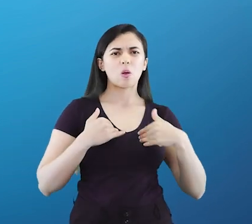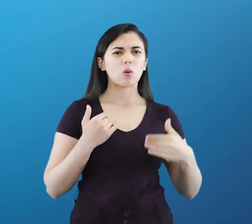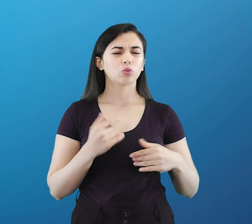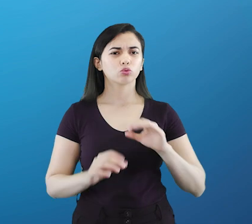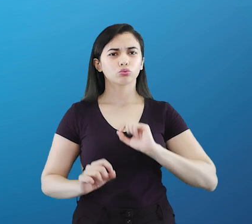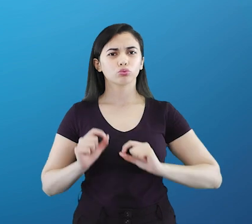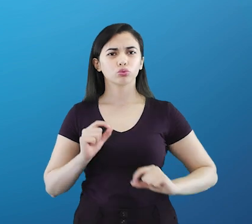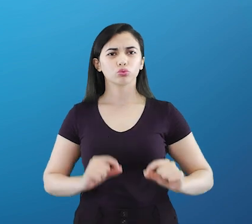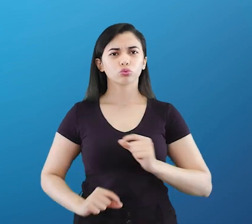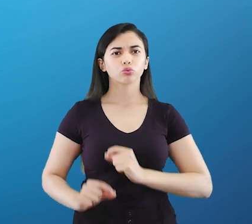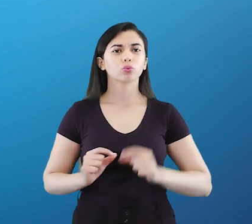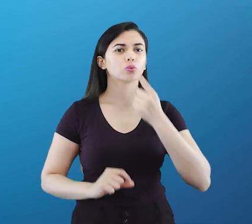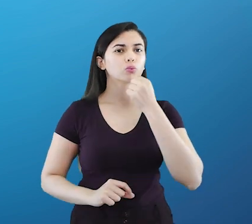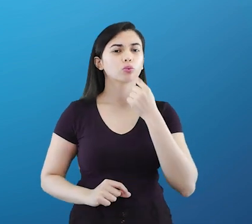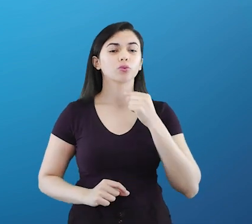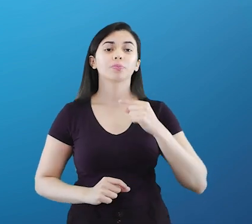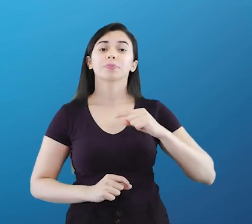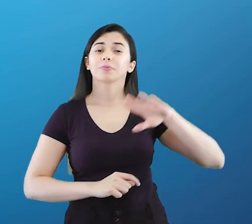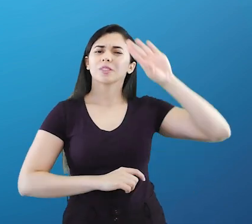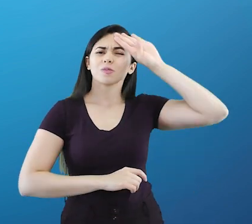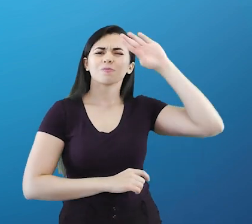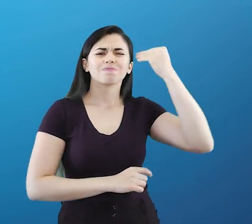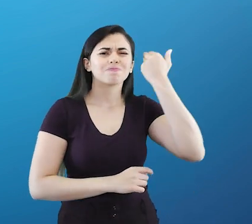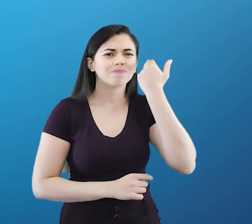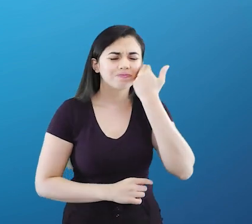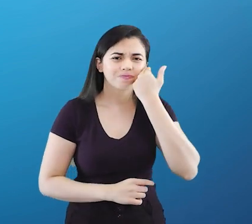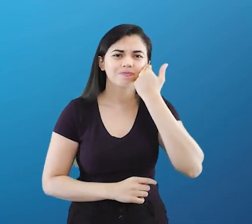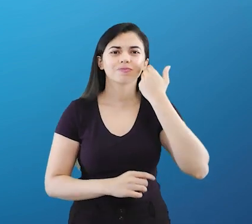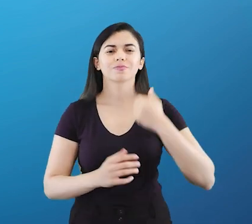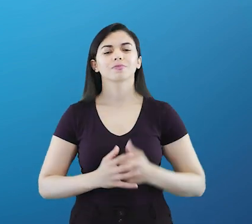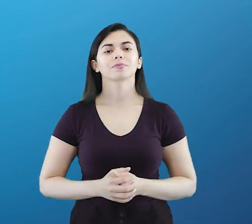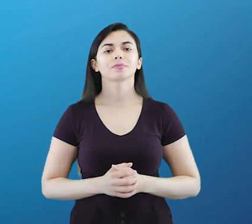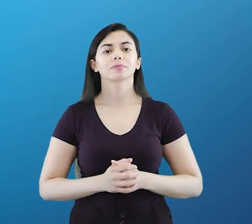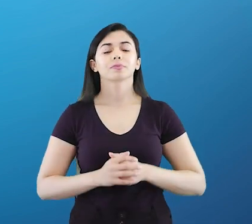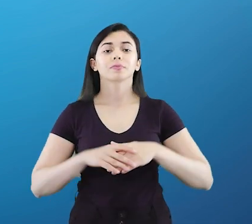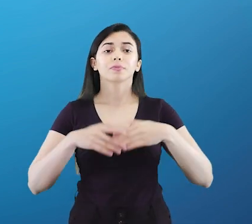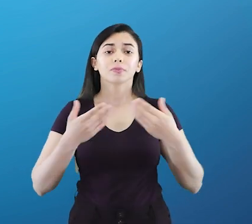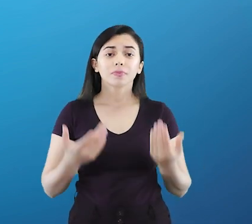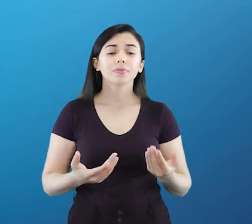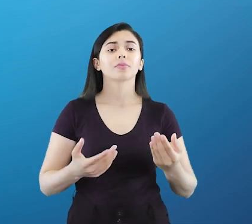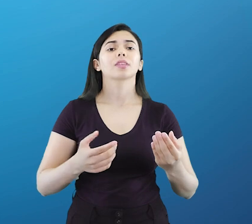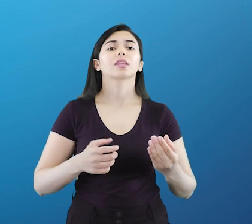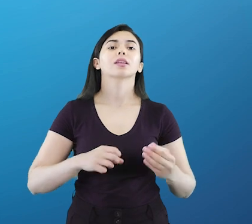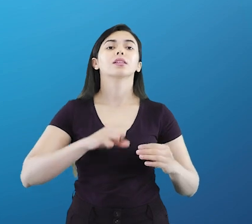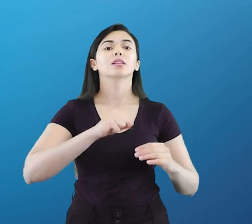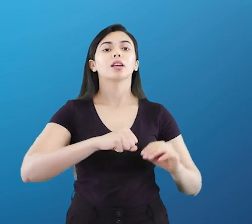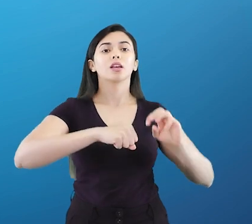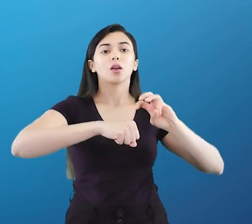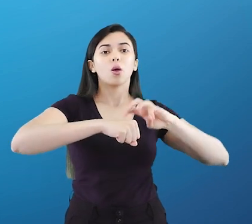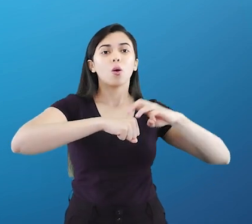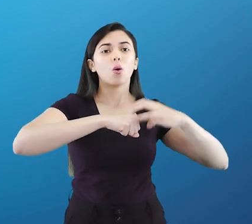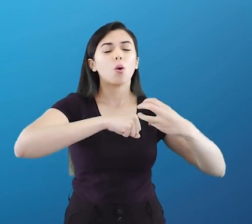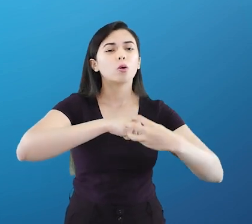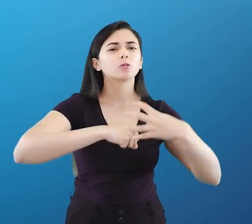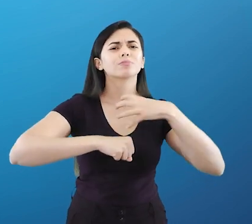vermelhas, febre alta e dor muscular. E a zika? Nós temos aqui como principais sintomas dor